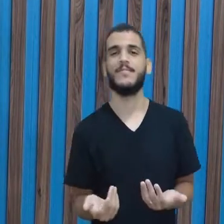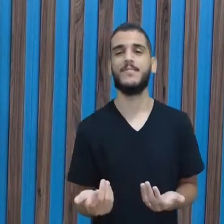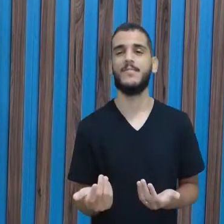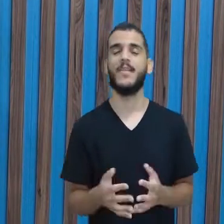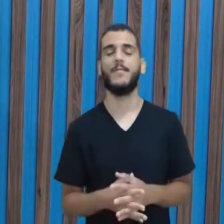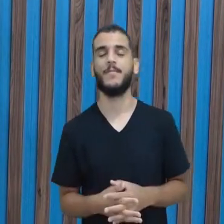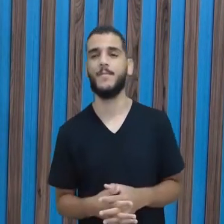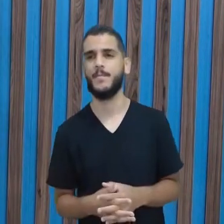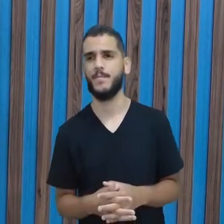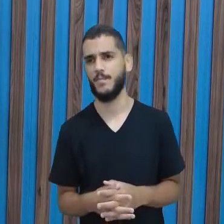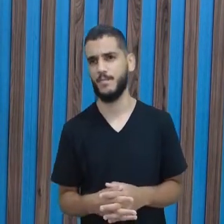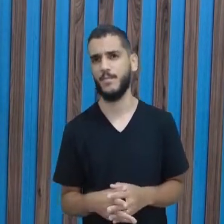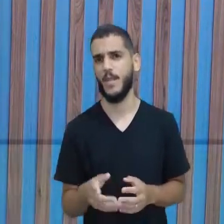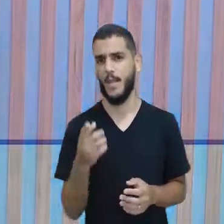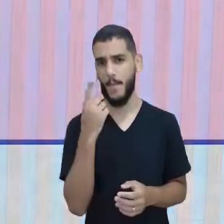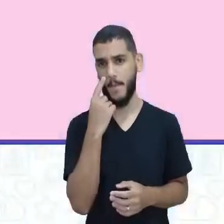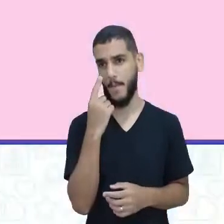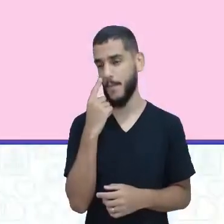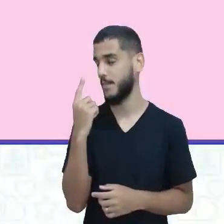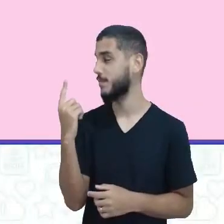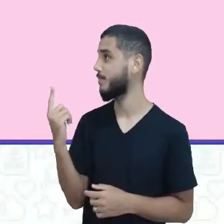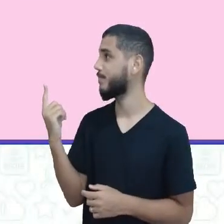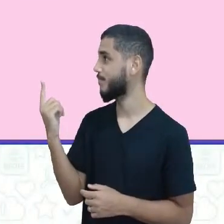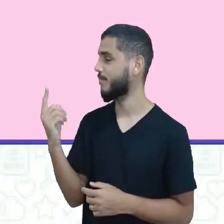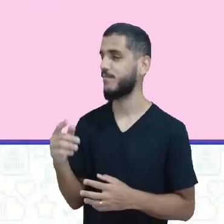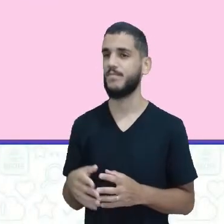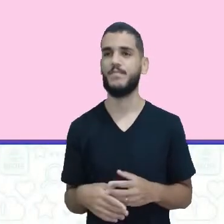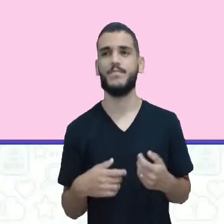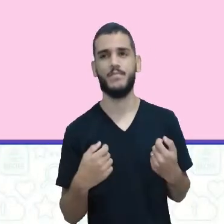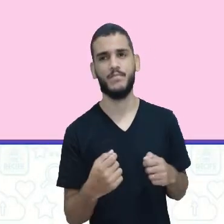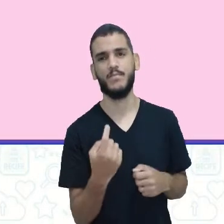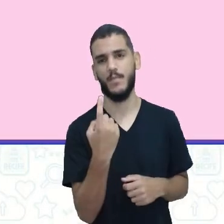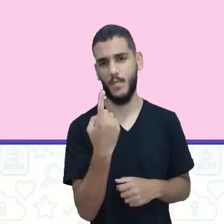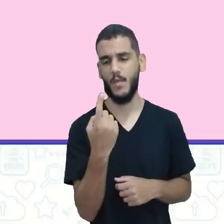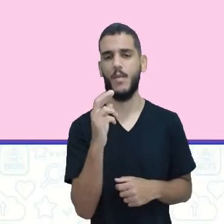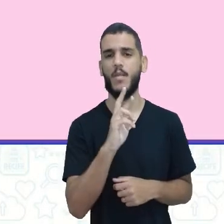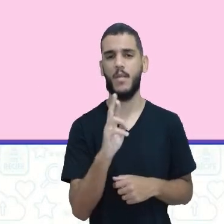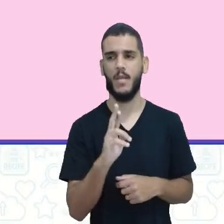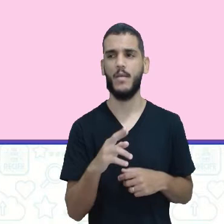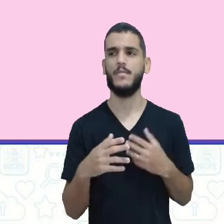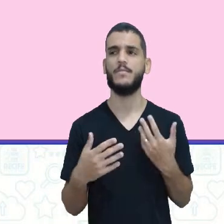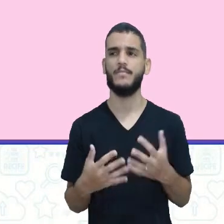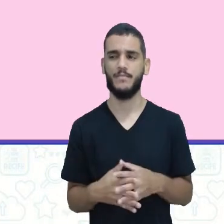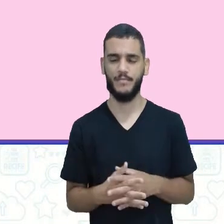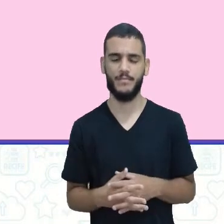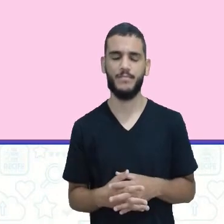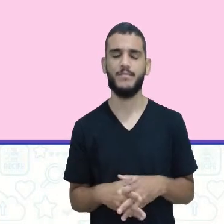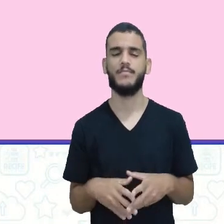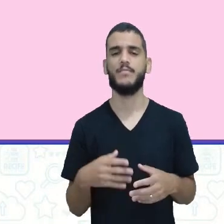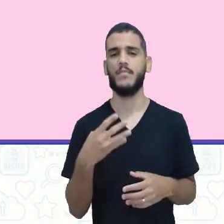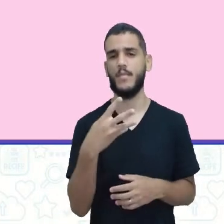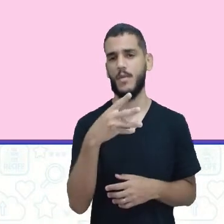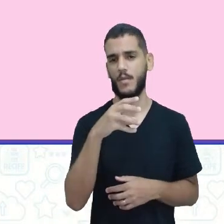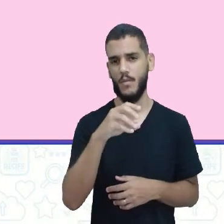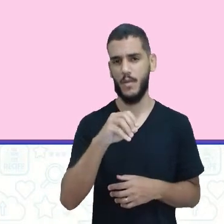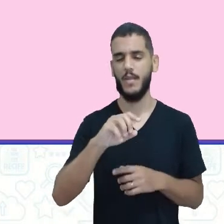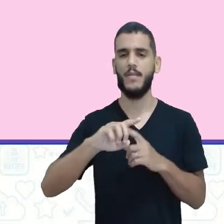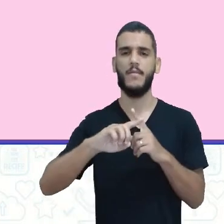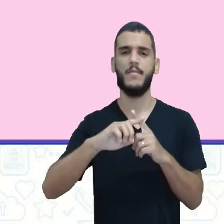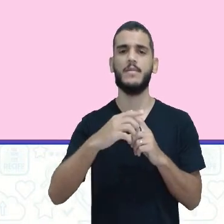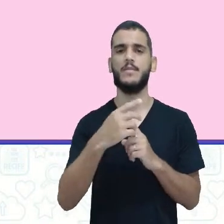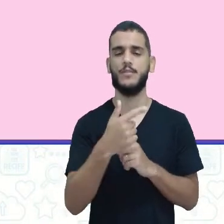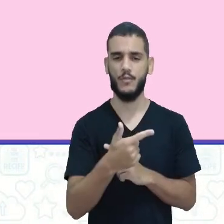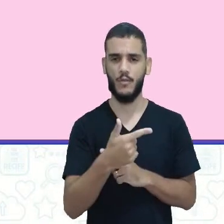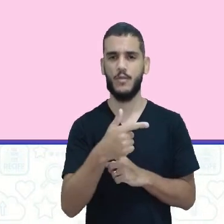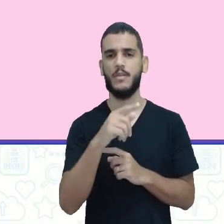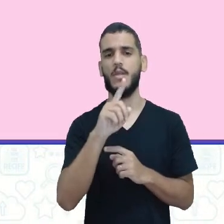cá. Aqui vai ter que dar R$1, que a gente falou. 40 vezes 2, 80.